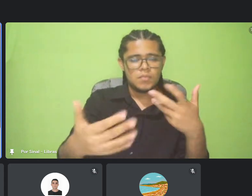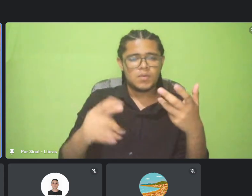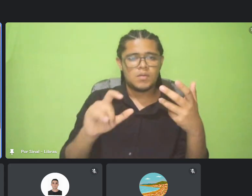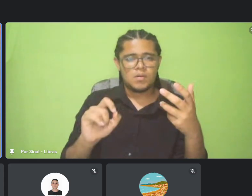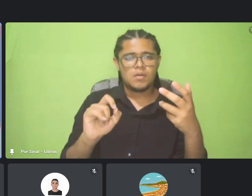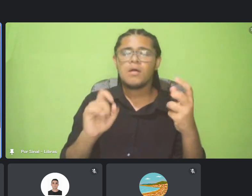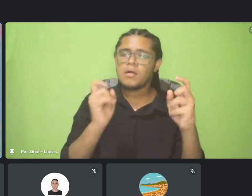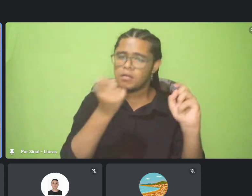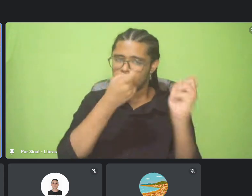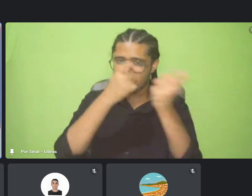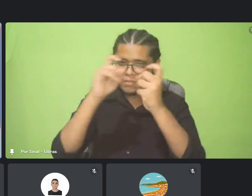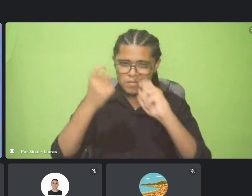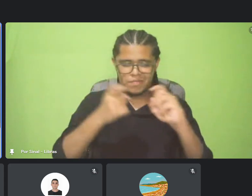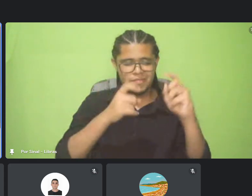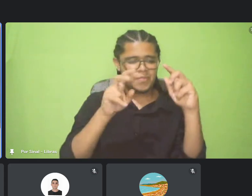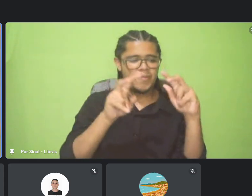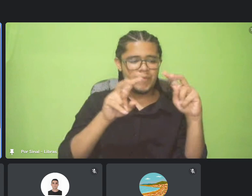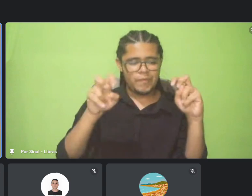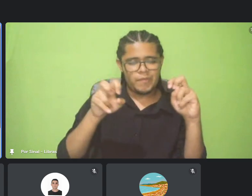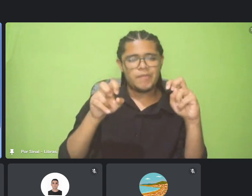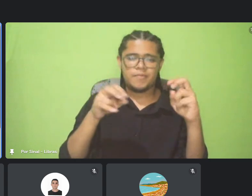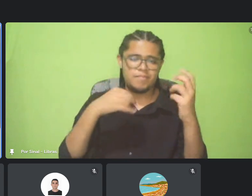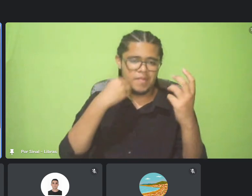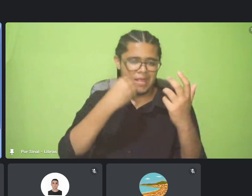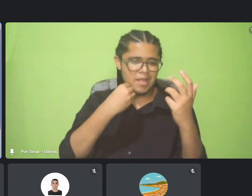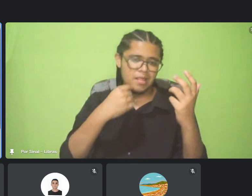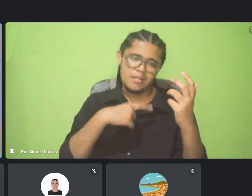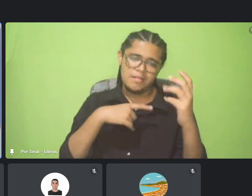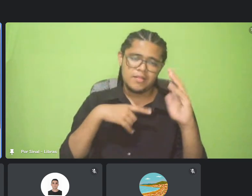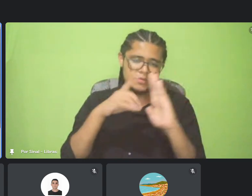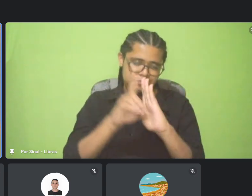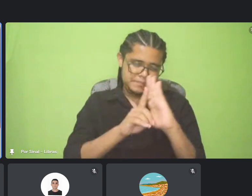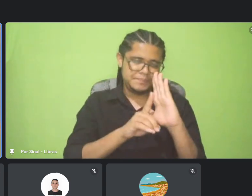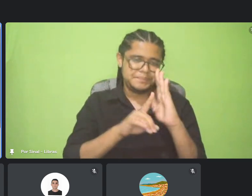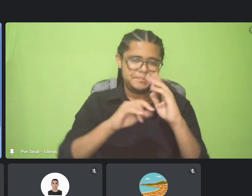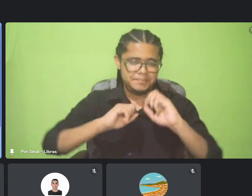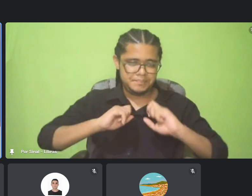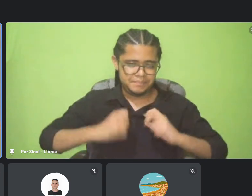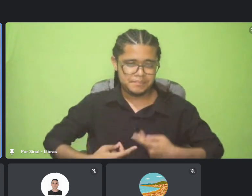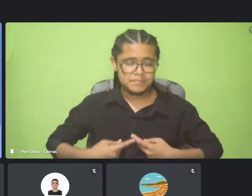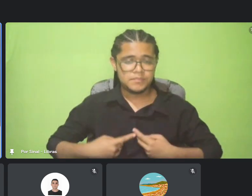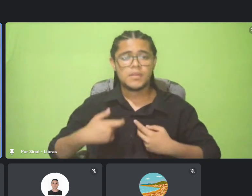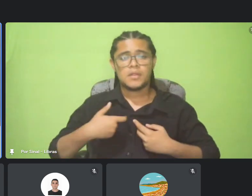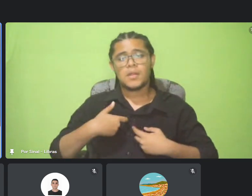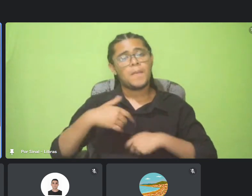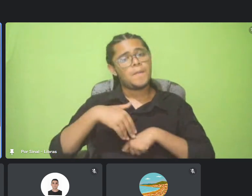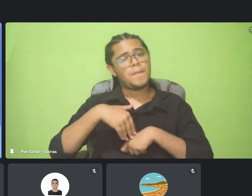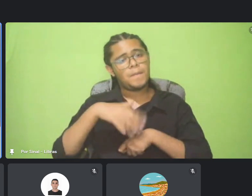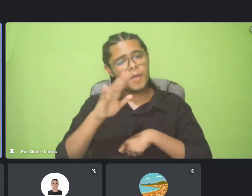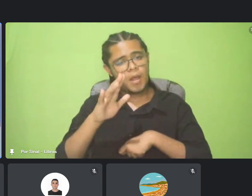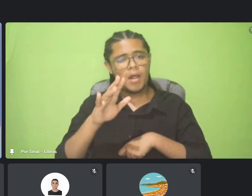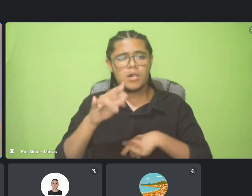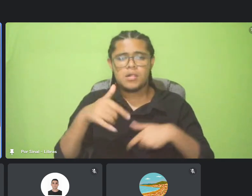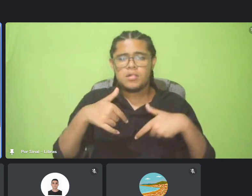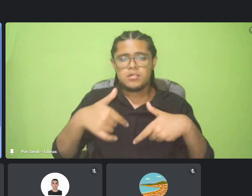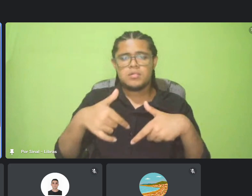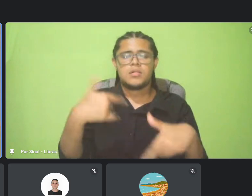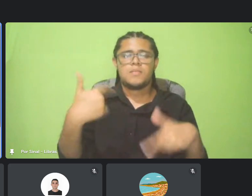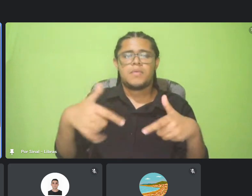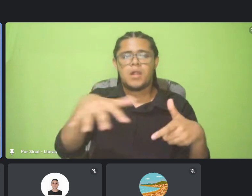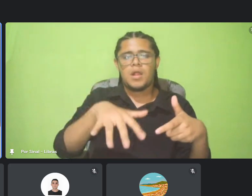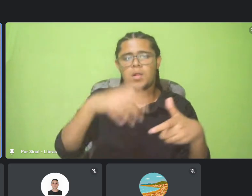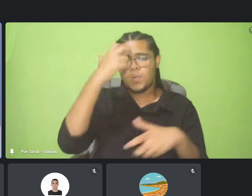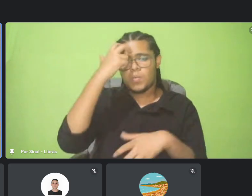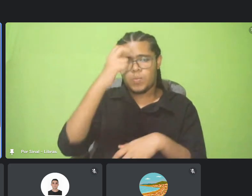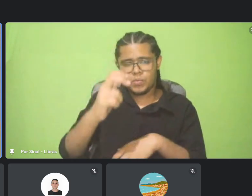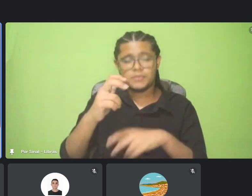que eu atuo mais dentro da cultura e do movimento antiproibicionista. Dentro do movimento antiproibicionista, eu